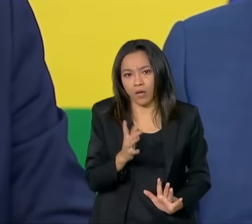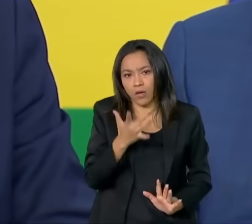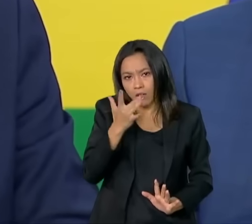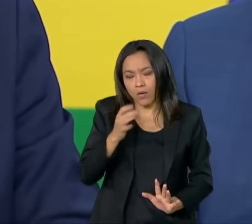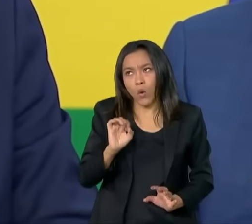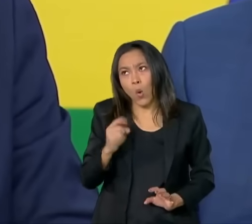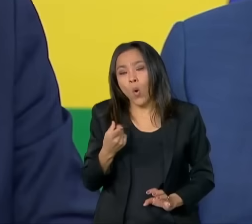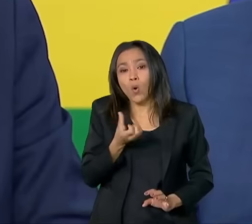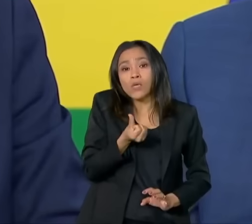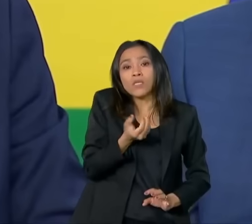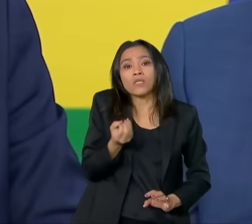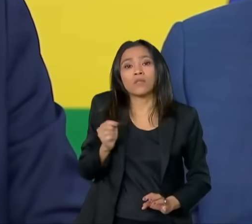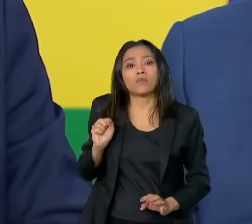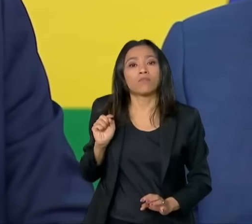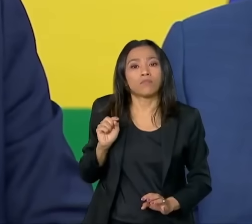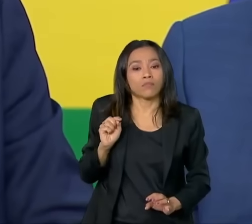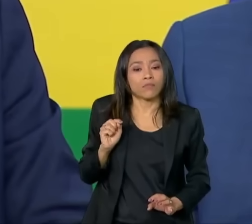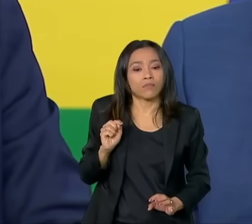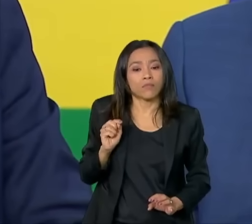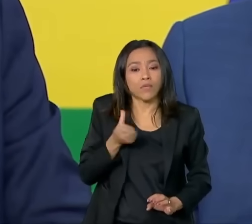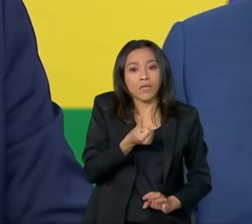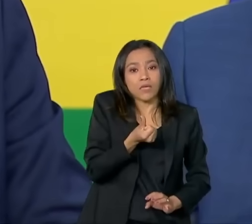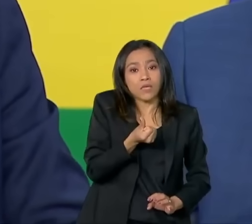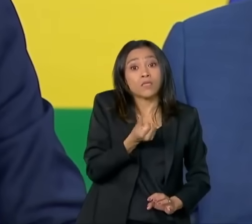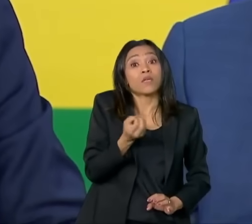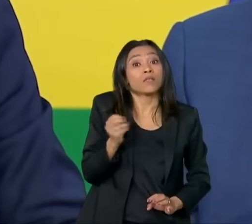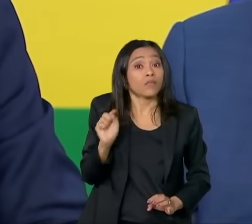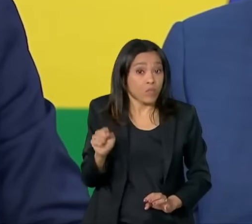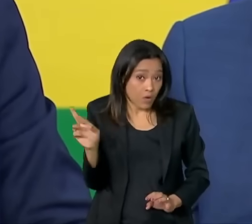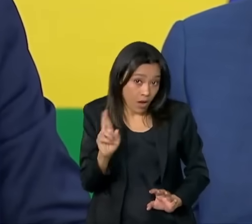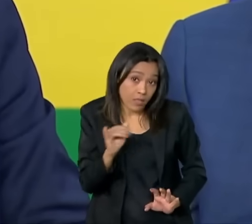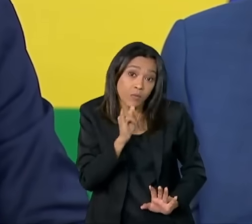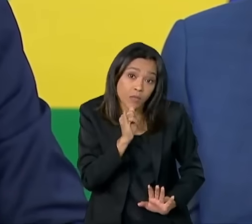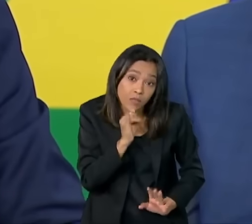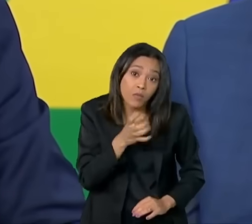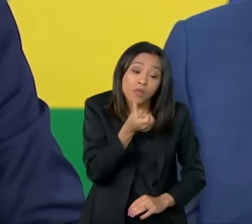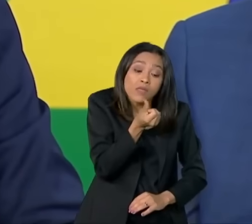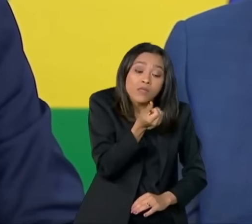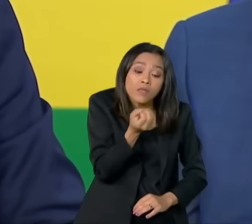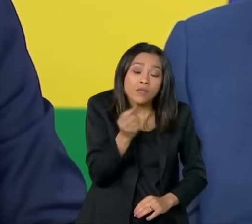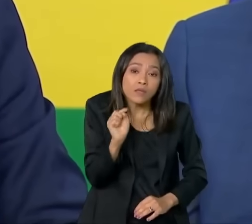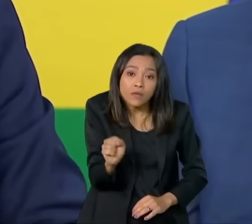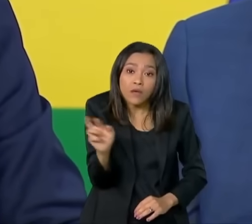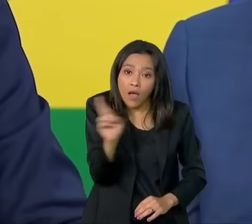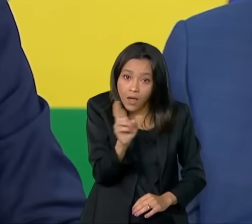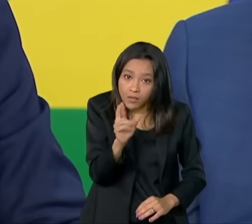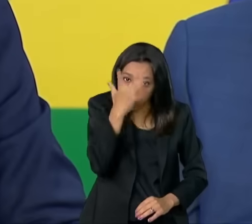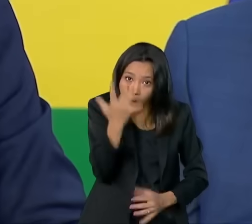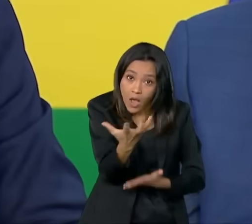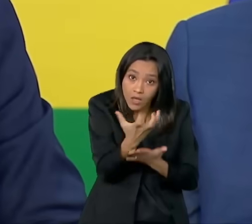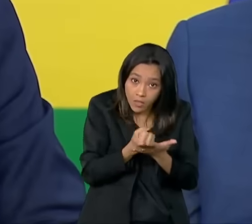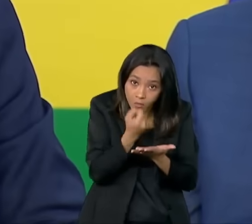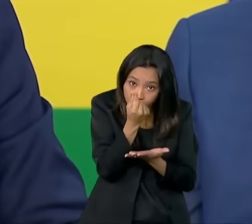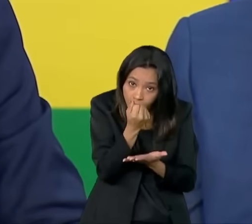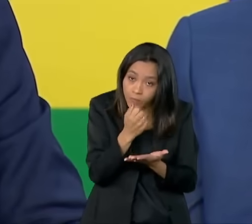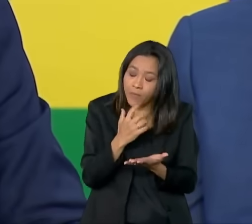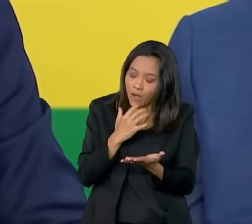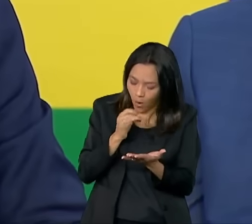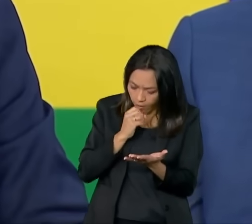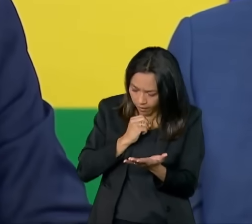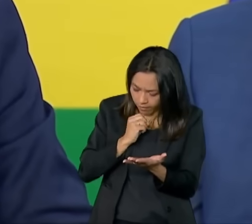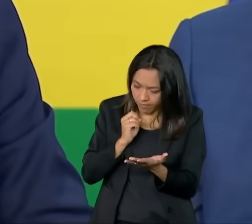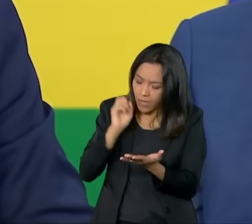ou de R$ 600 para pegar o começo da escadinha, R$ 600.000. Aí ela vai fazer a conta o seguinte: eu